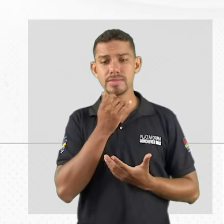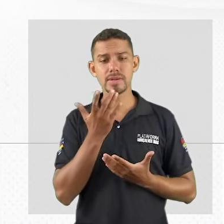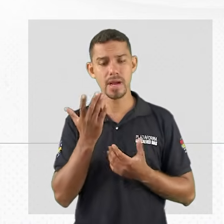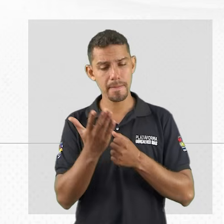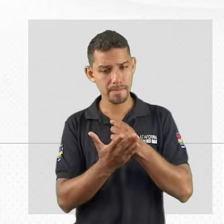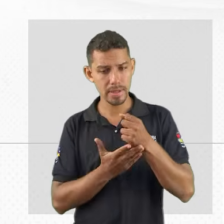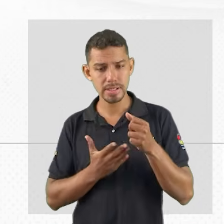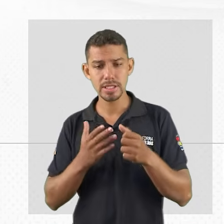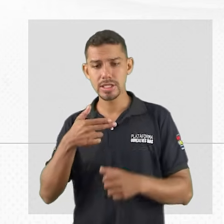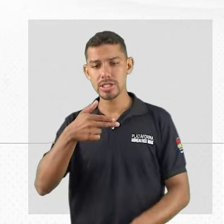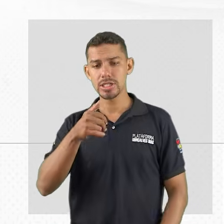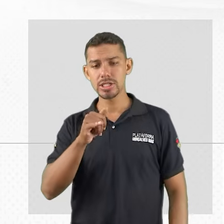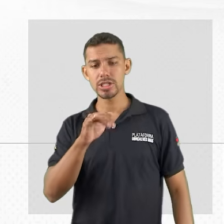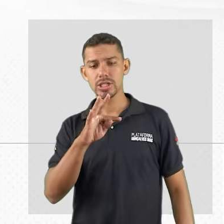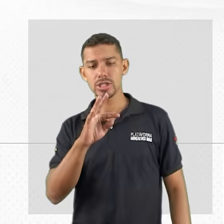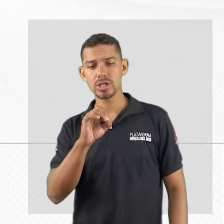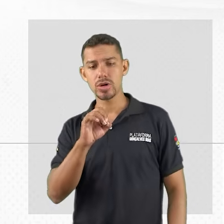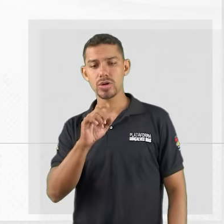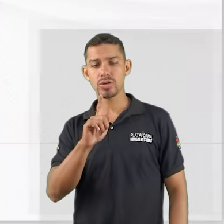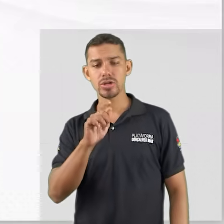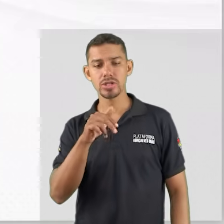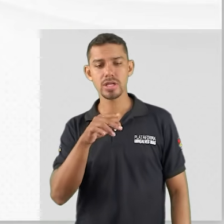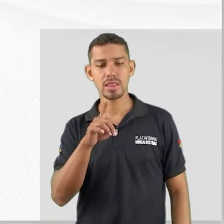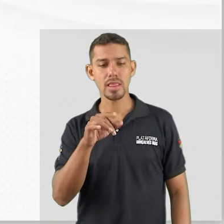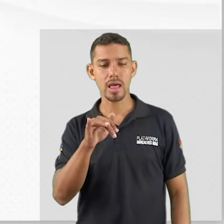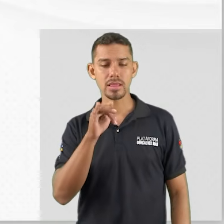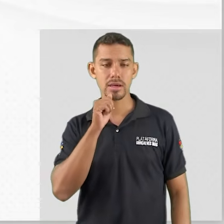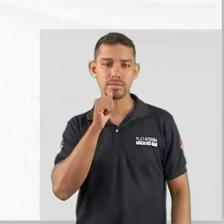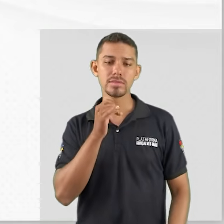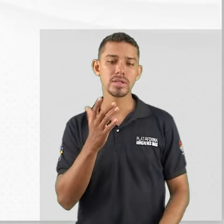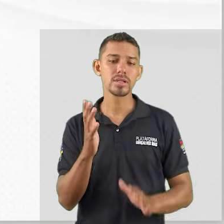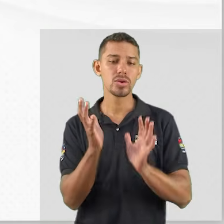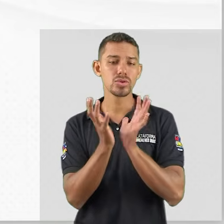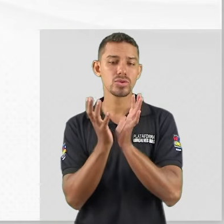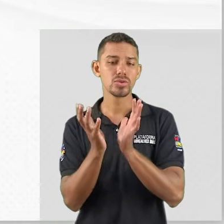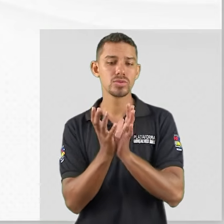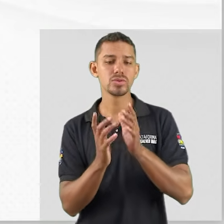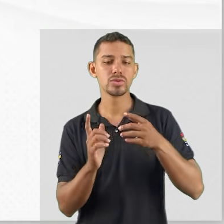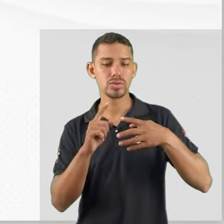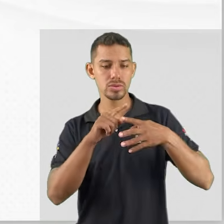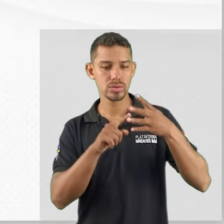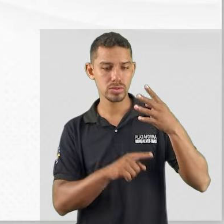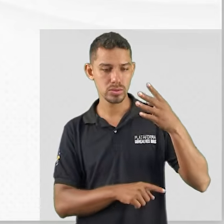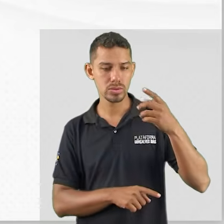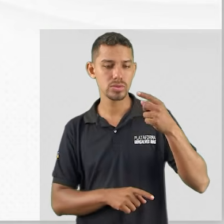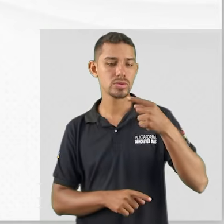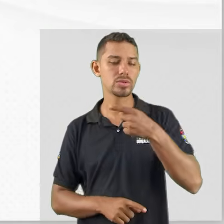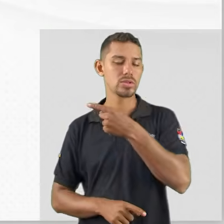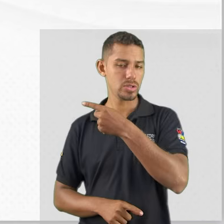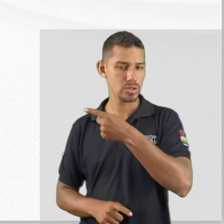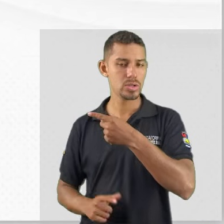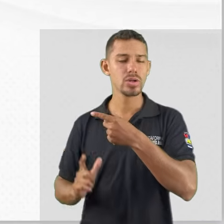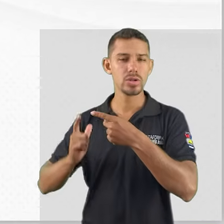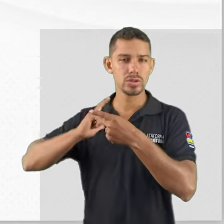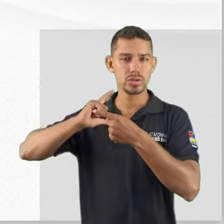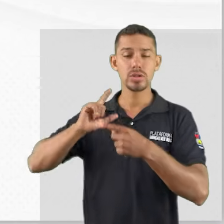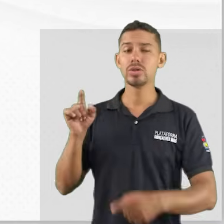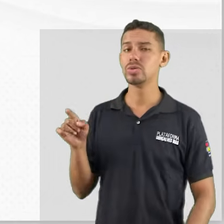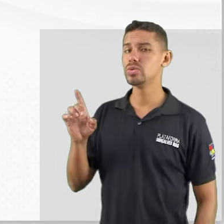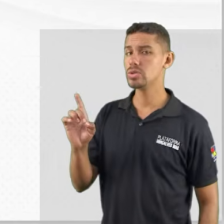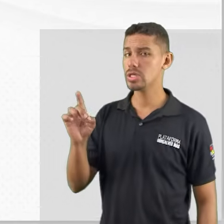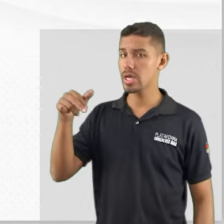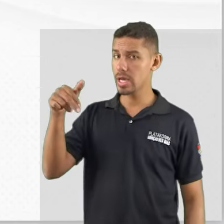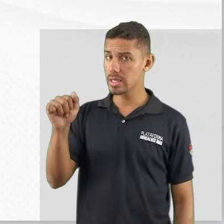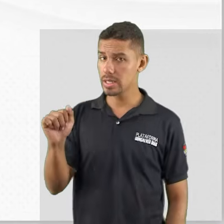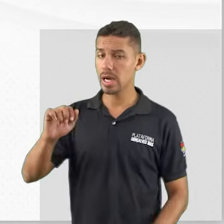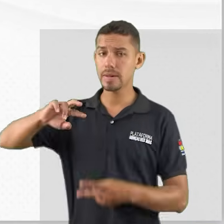base nitrogenada. Então, a gente tem a junção de um grupo fosfato, um açúcar e uma base nitrogenada, que no DNA ela